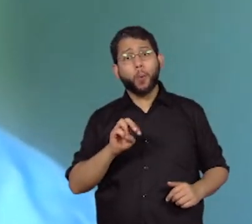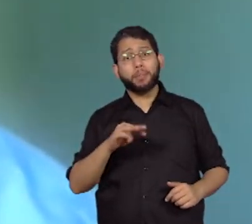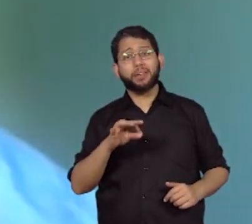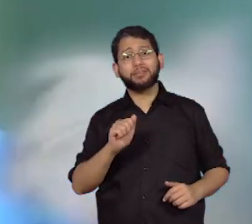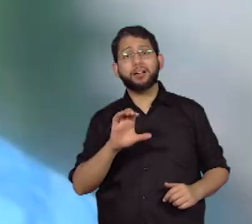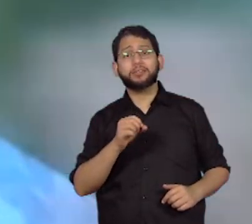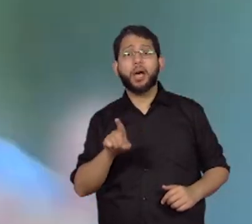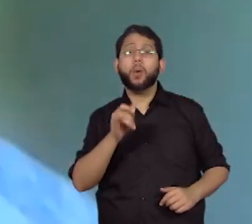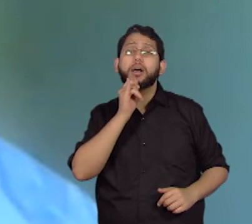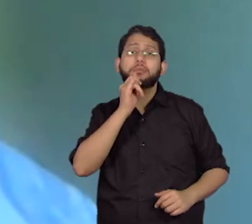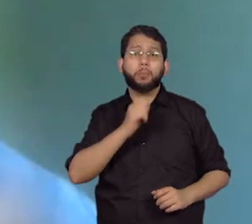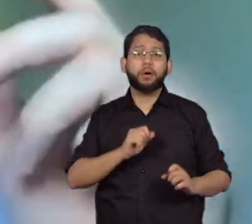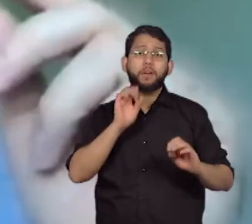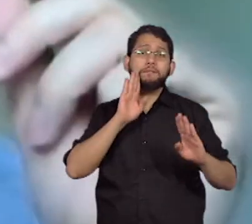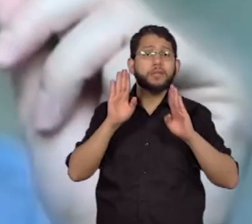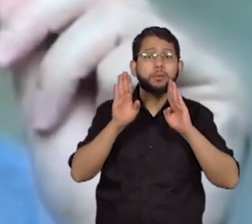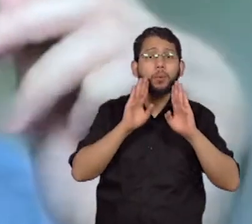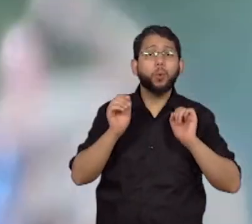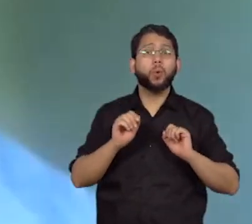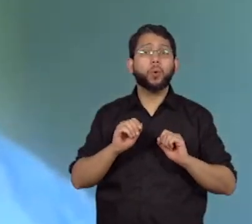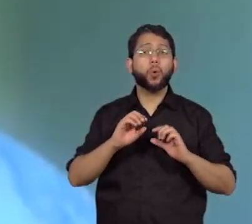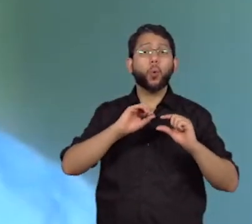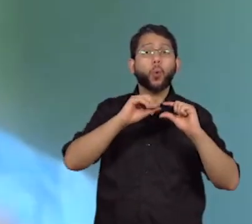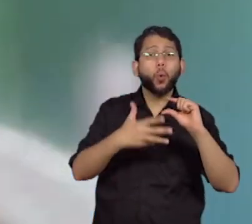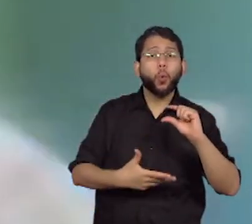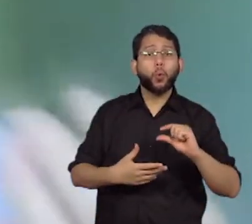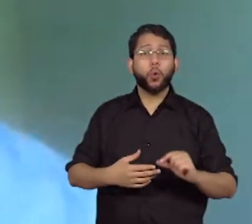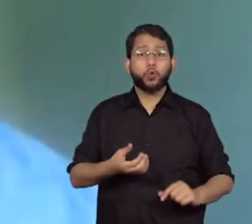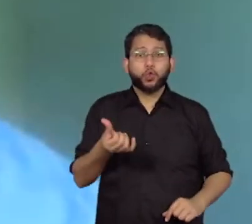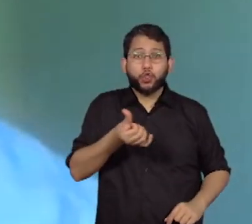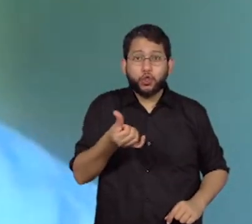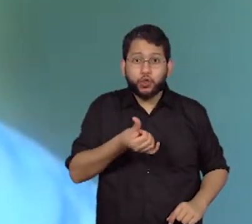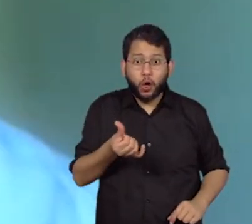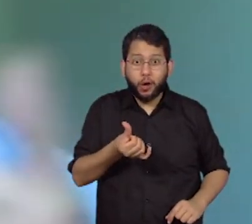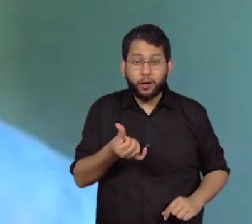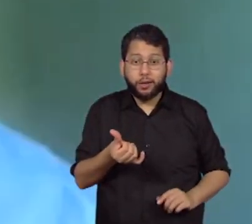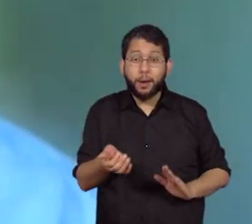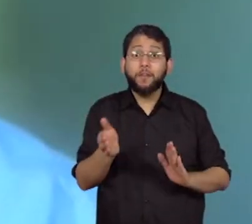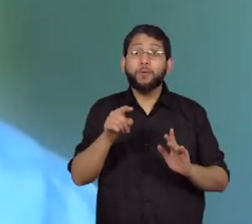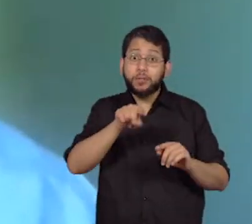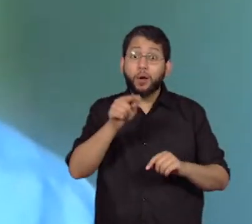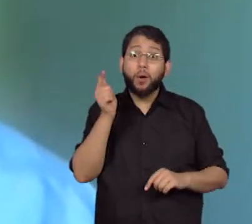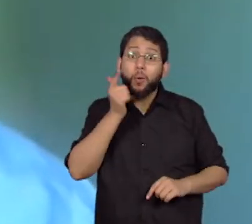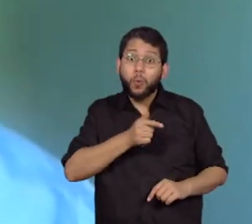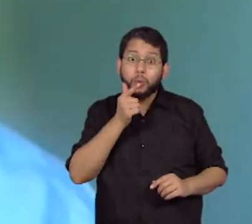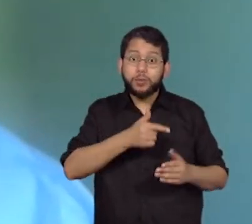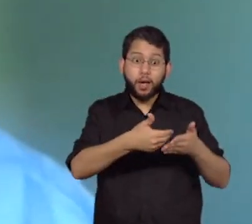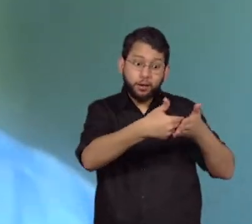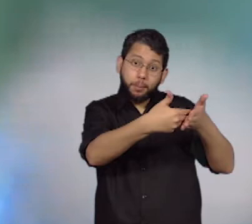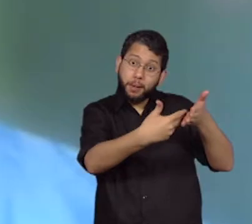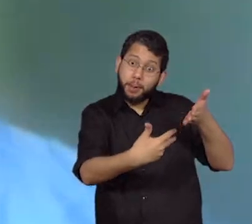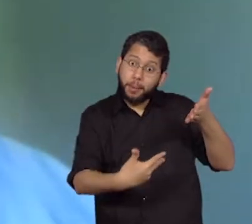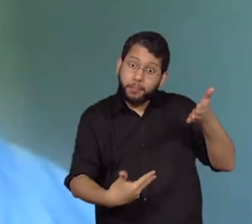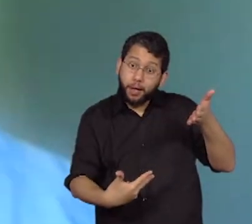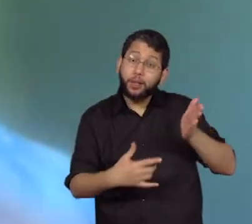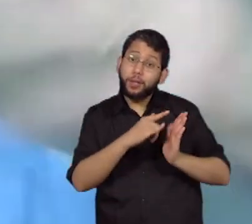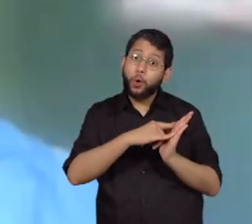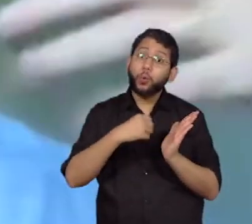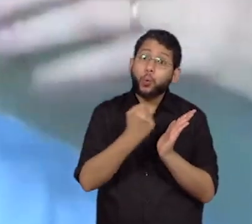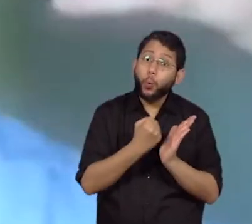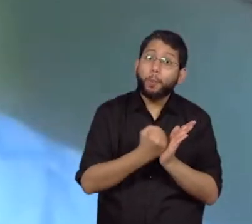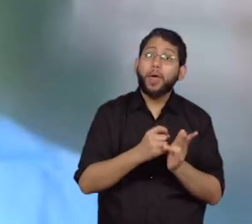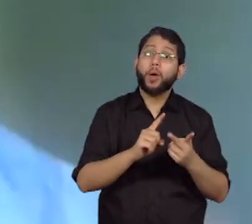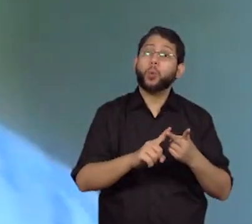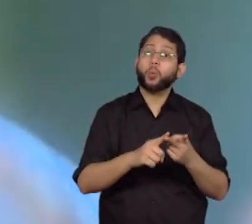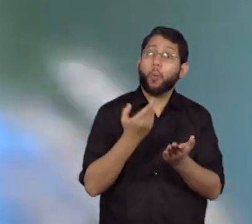de tecnologia, Facebook, Google, o próprio TikTok, eles disponibilizam muito conteúdo bacana, muita